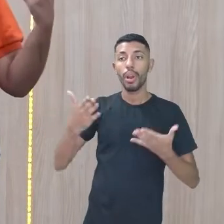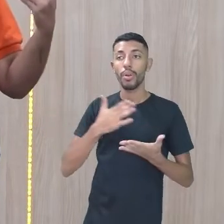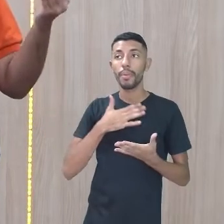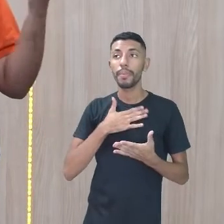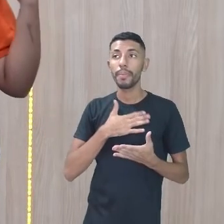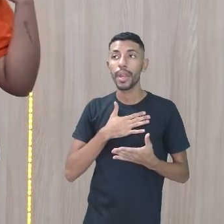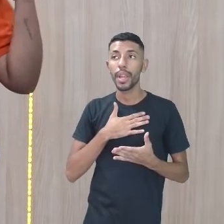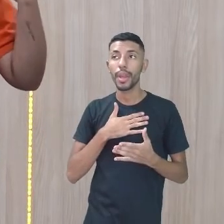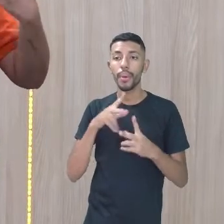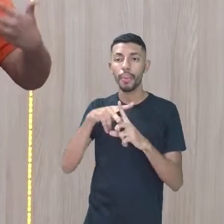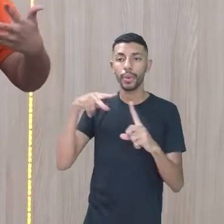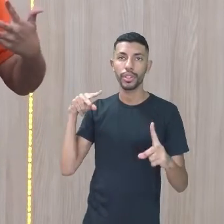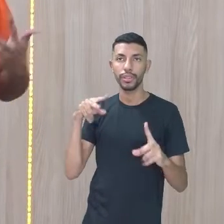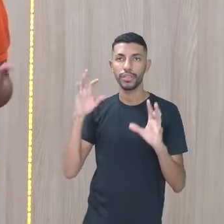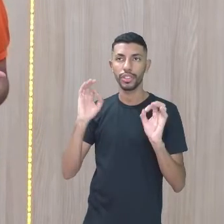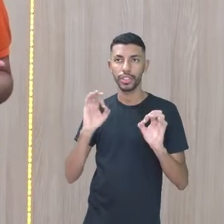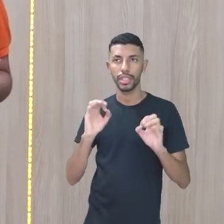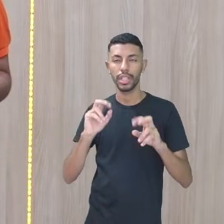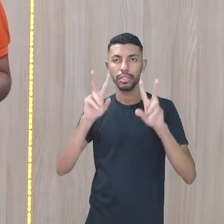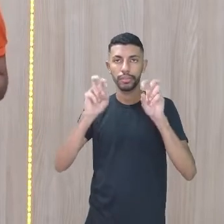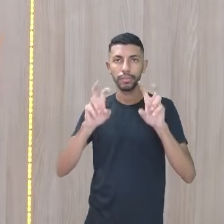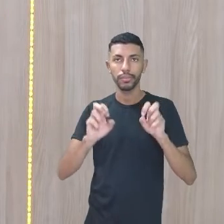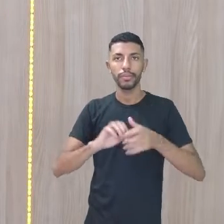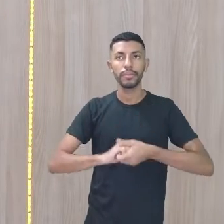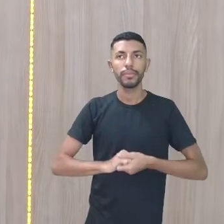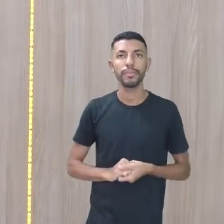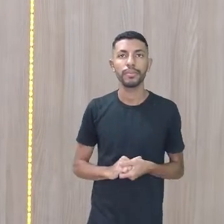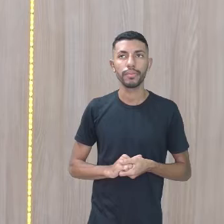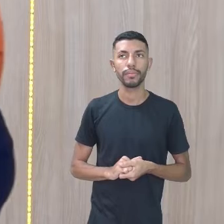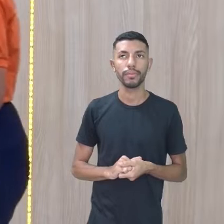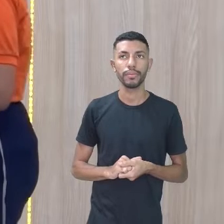minhas inferências e o meu ponto de vista sobre o assunto?